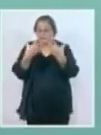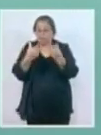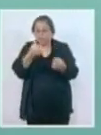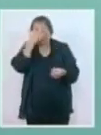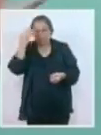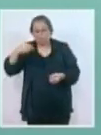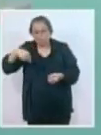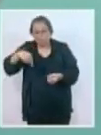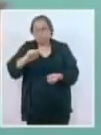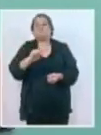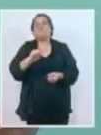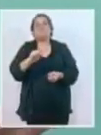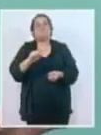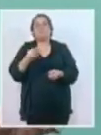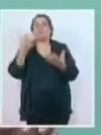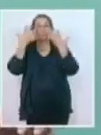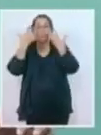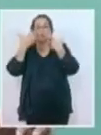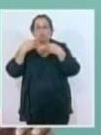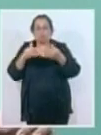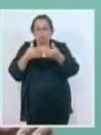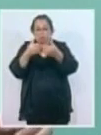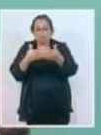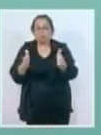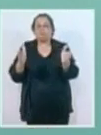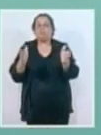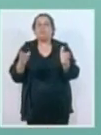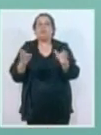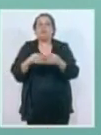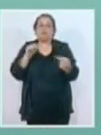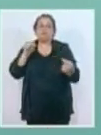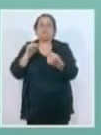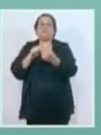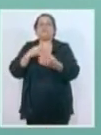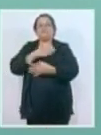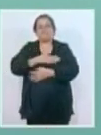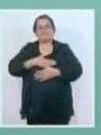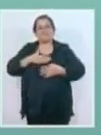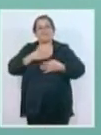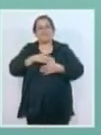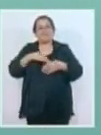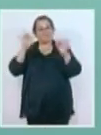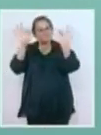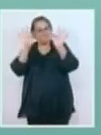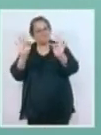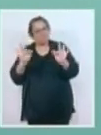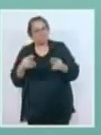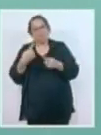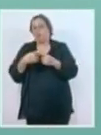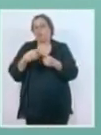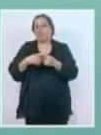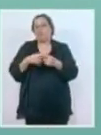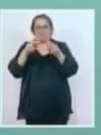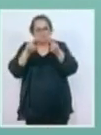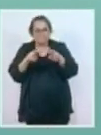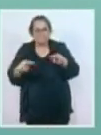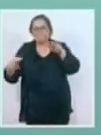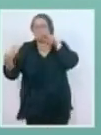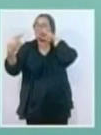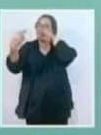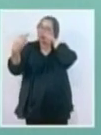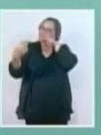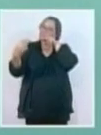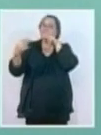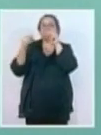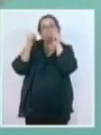pela entrada normal, né, pela entrada comum. E é um motivo que me alegra muito, que me honra muito, poder olhar nos olhos das pessoas